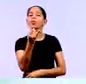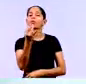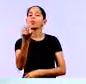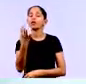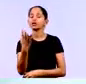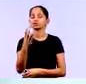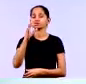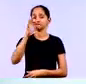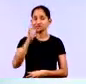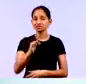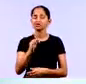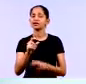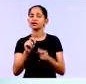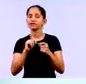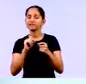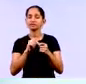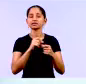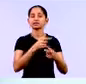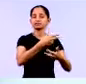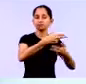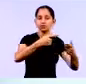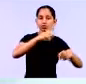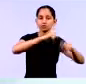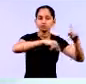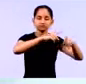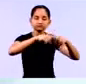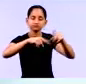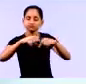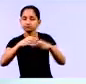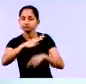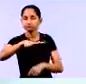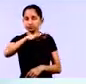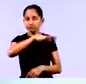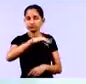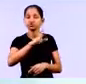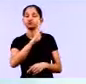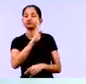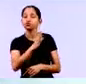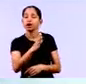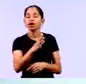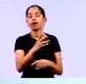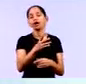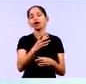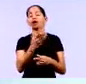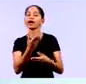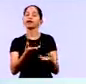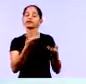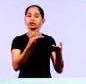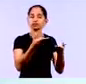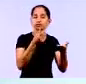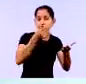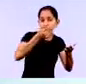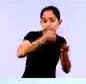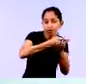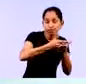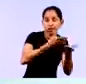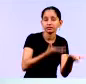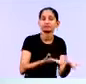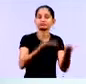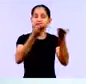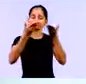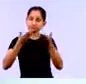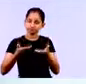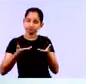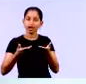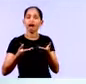está sendo refugado de matéria-prima, quanto de resíduo sobra desse material, porque ele pode